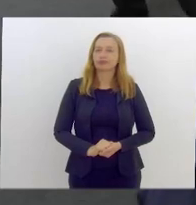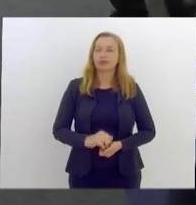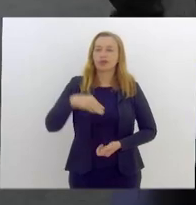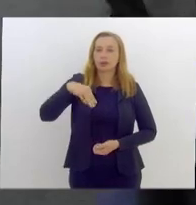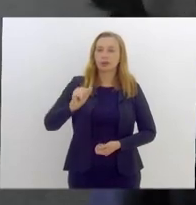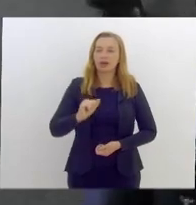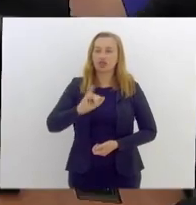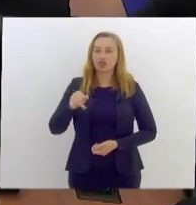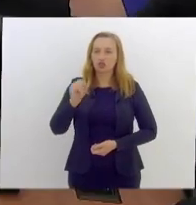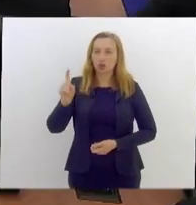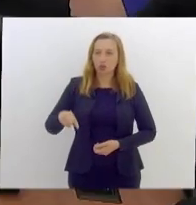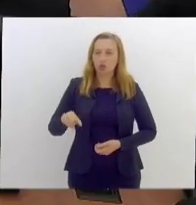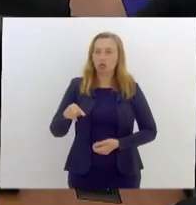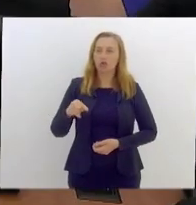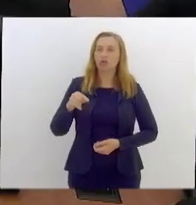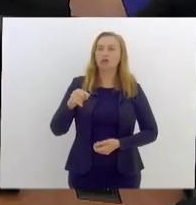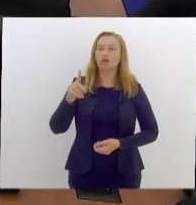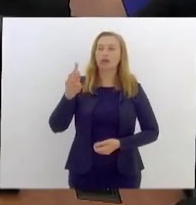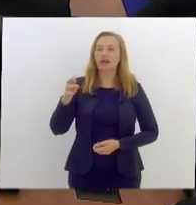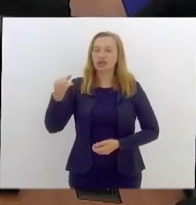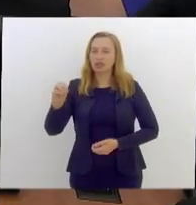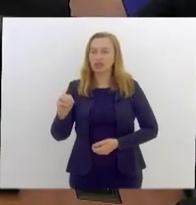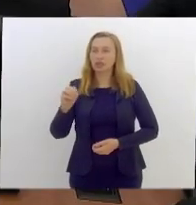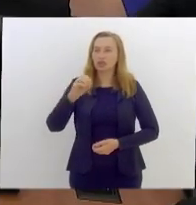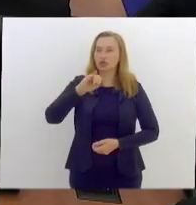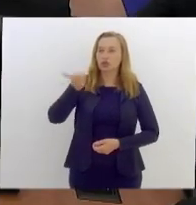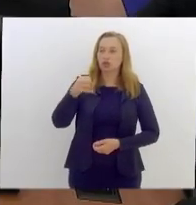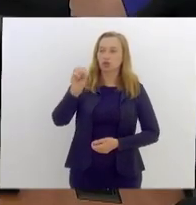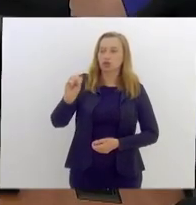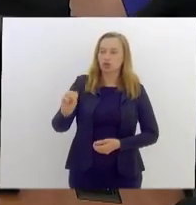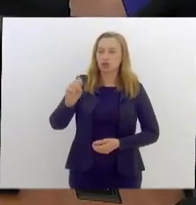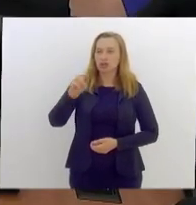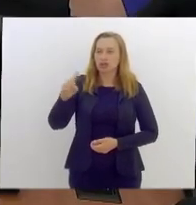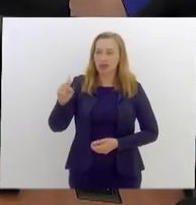Major Brigadeiro do Ar, José Madureira Júnior.